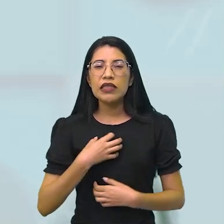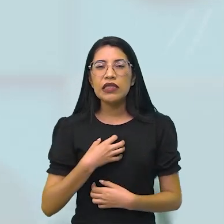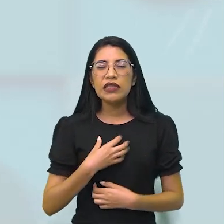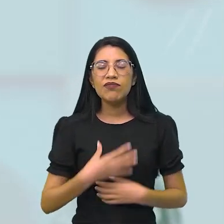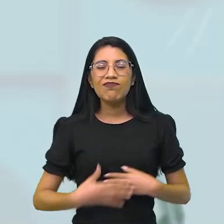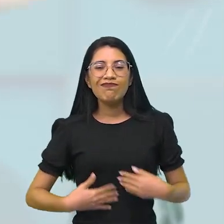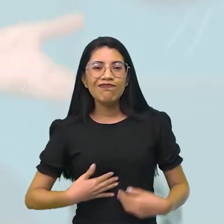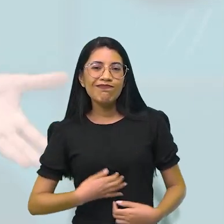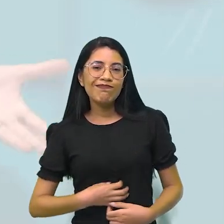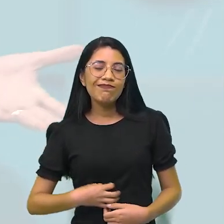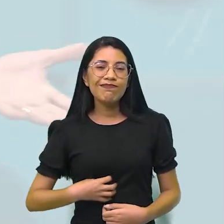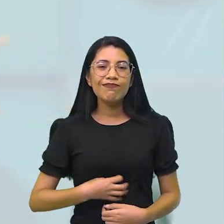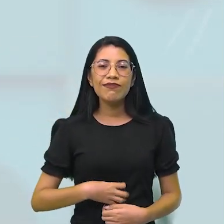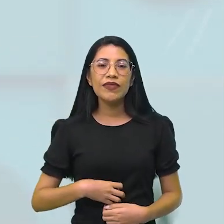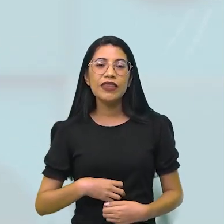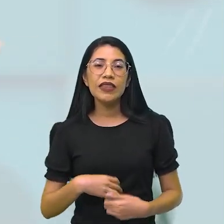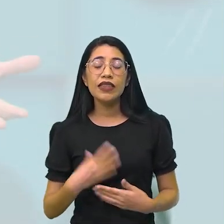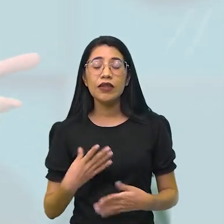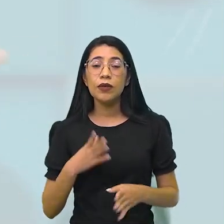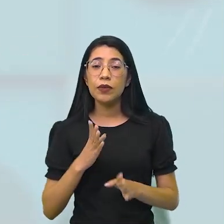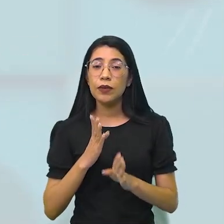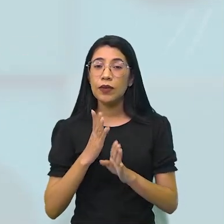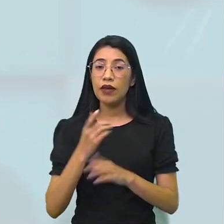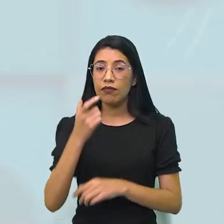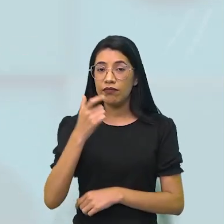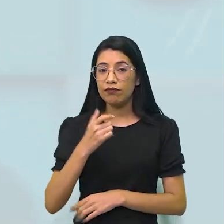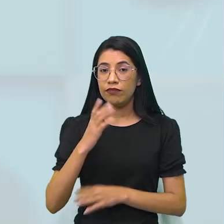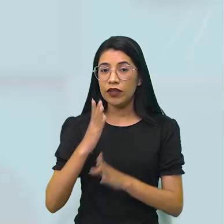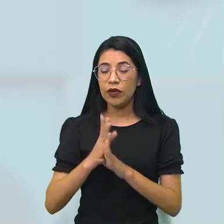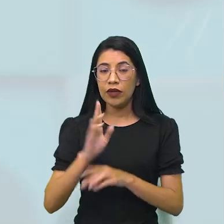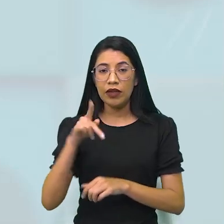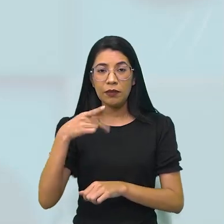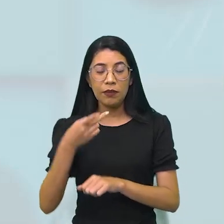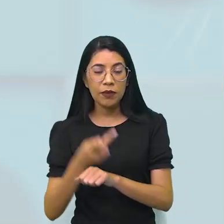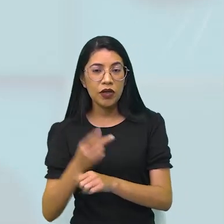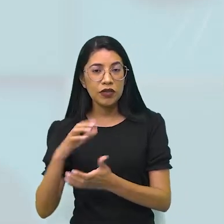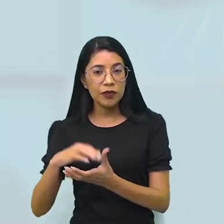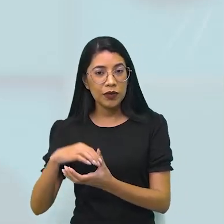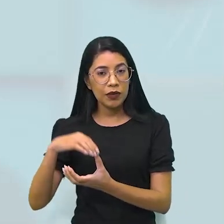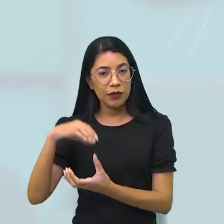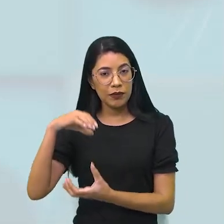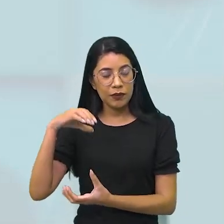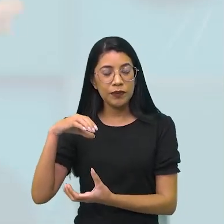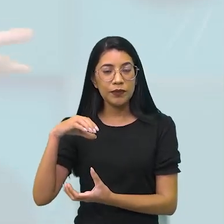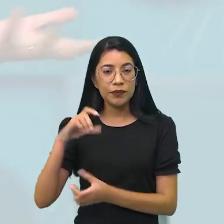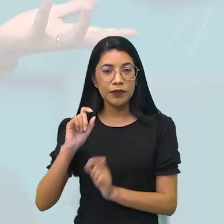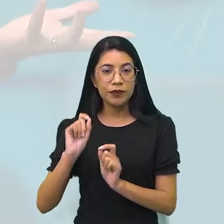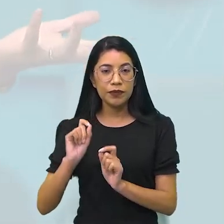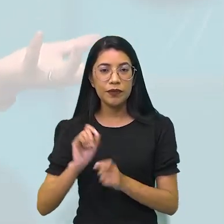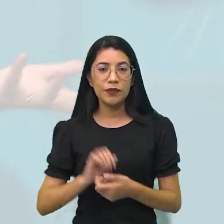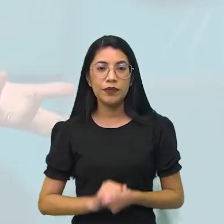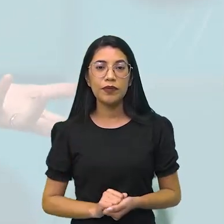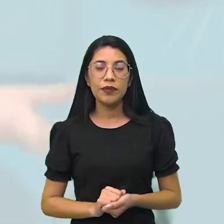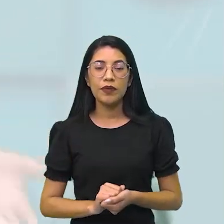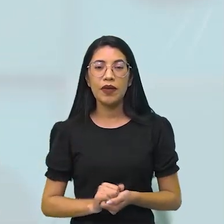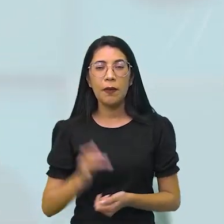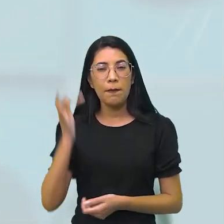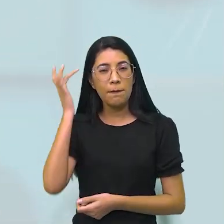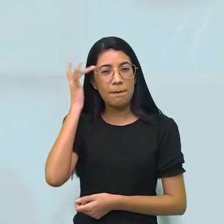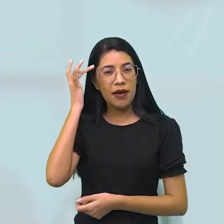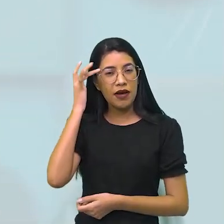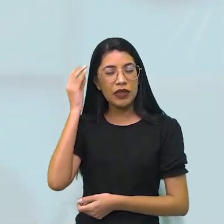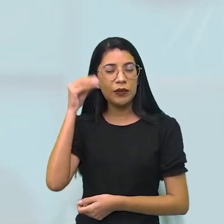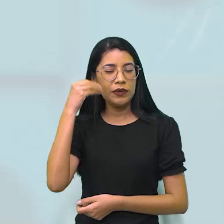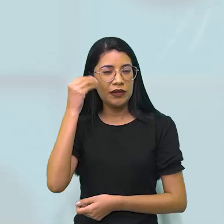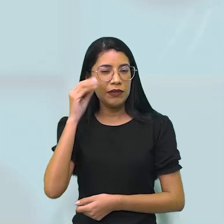fez bem. Eu descobri, depois de mais madura, não velha, mais madura, mais experiente, que